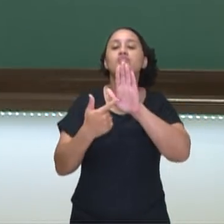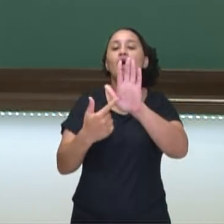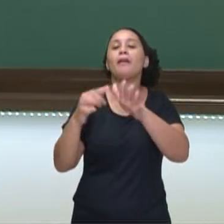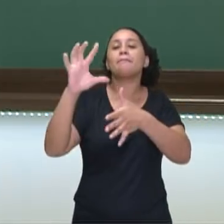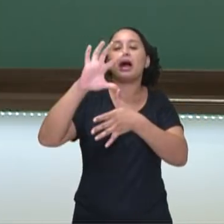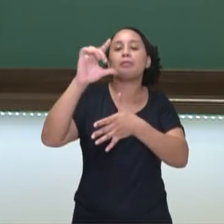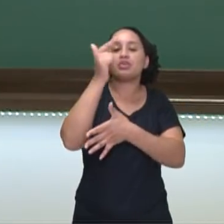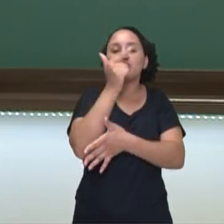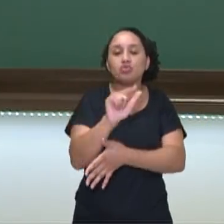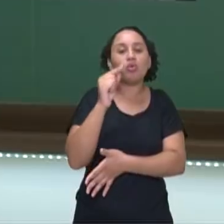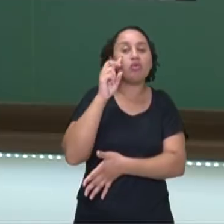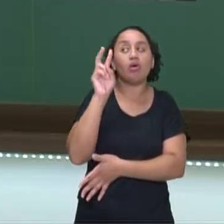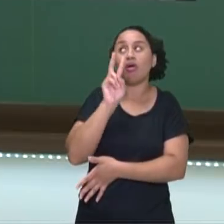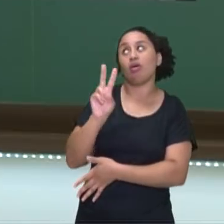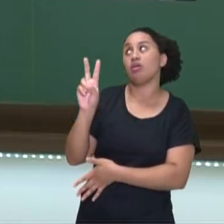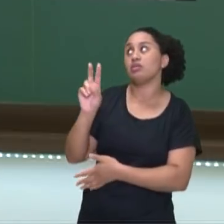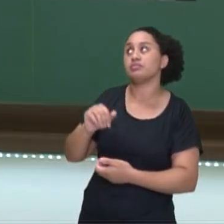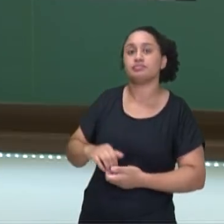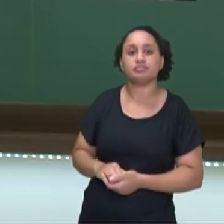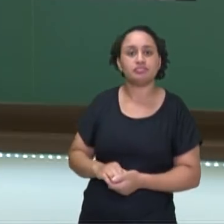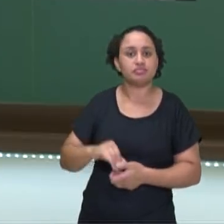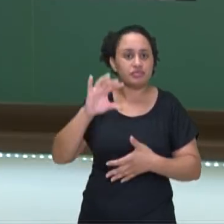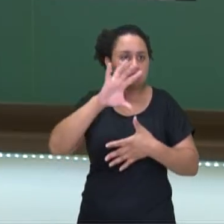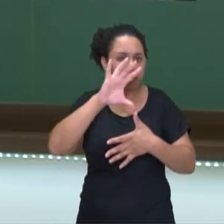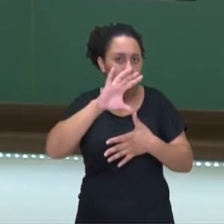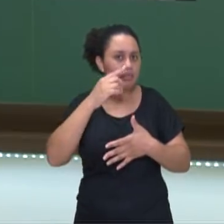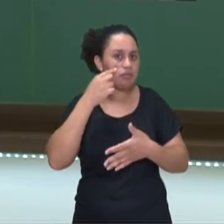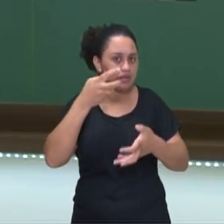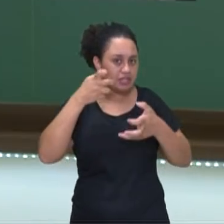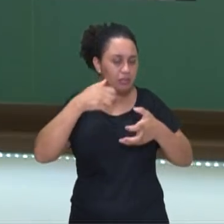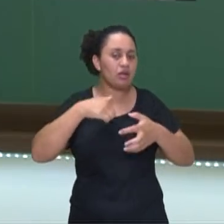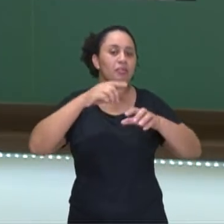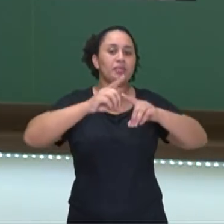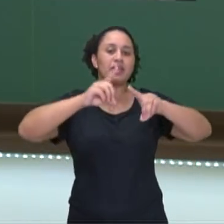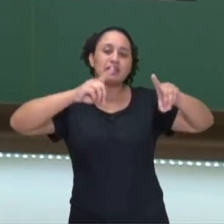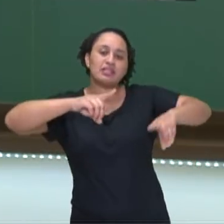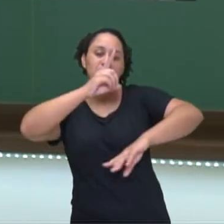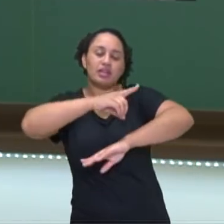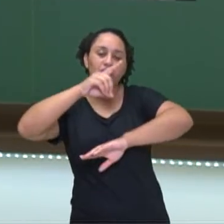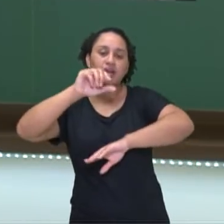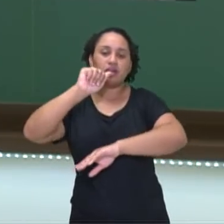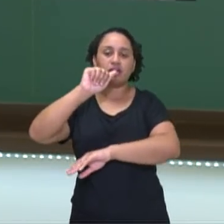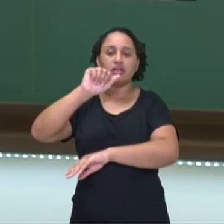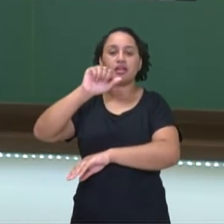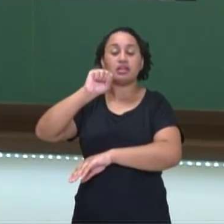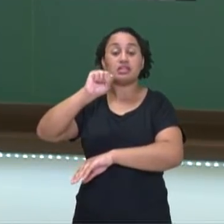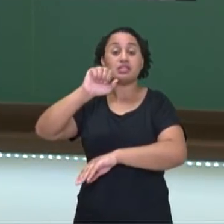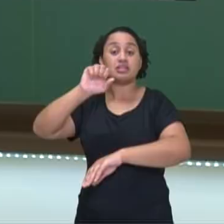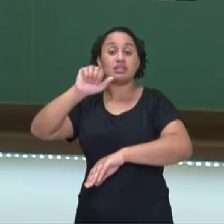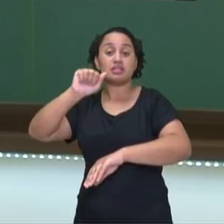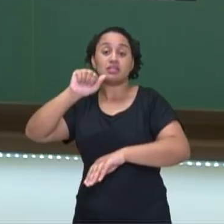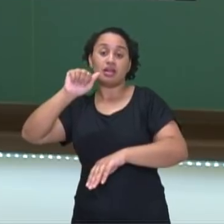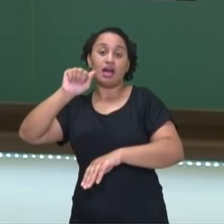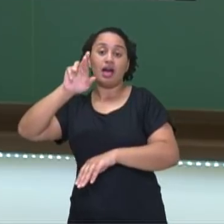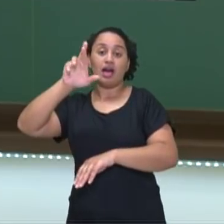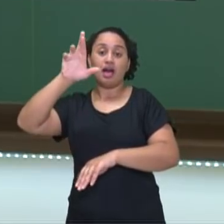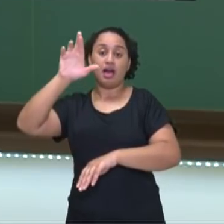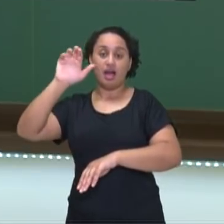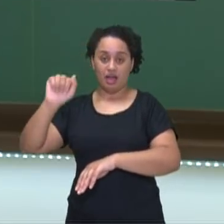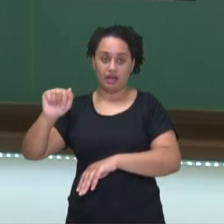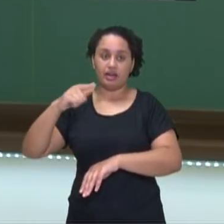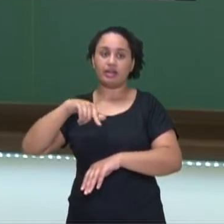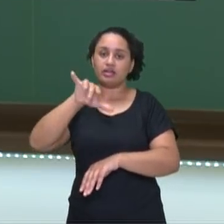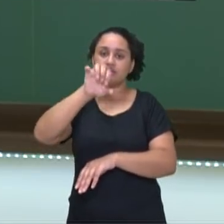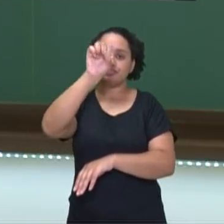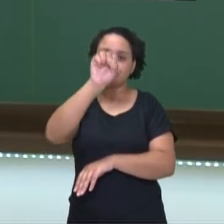ficou dúvida. Olha lá no mapinha de novo, deserto do Saara, ao sul do deserto do Saara, oeste da África, você tem